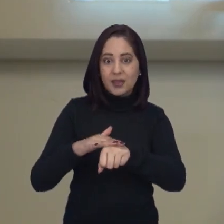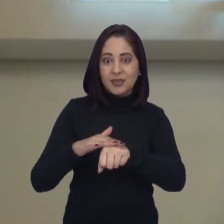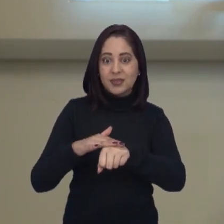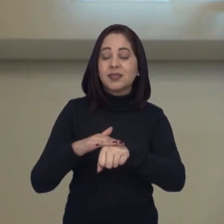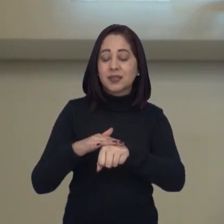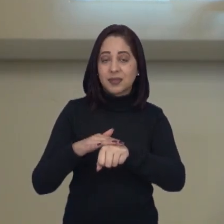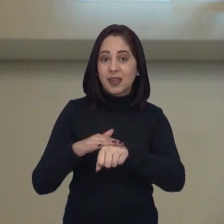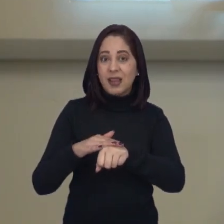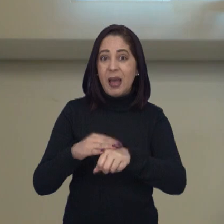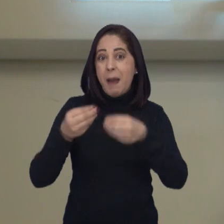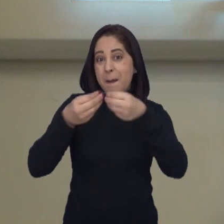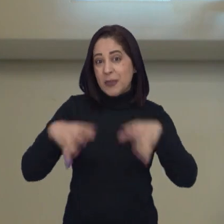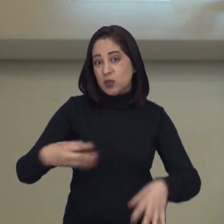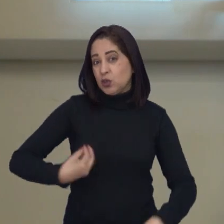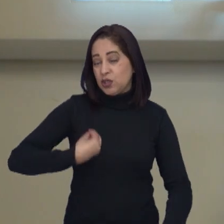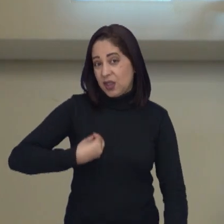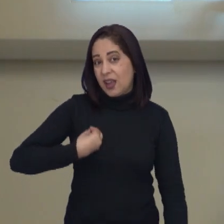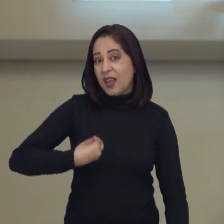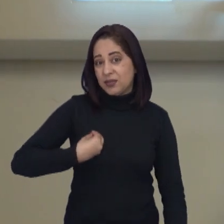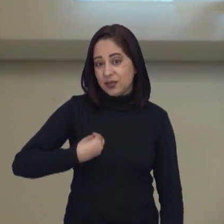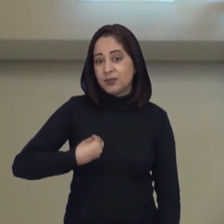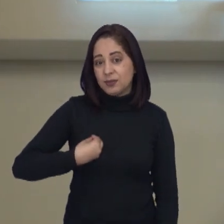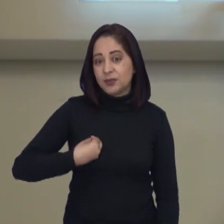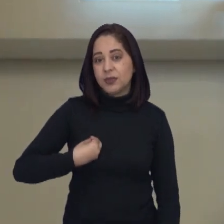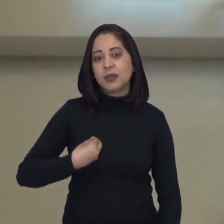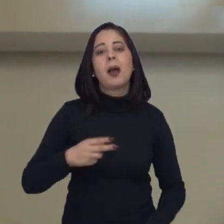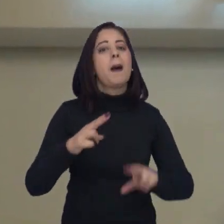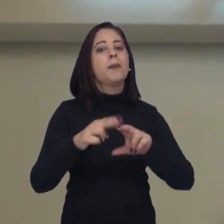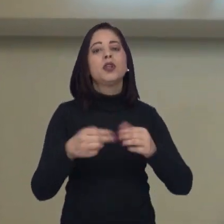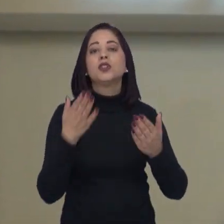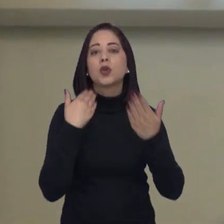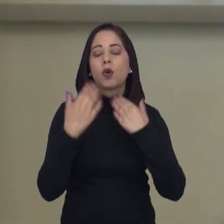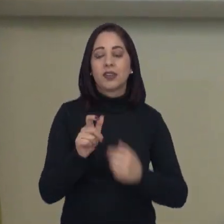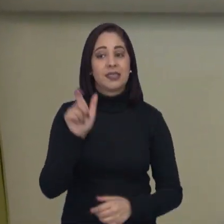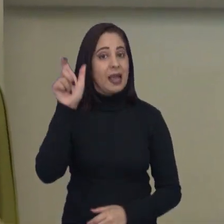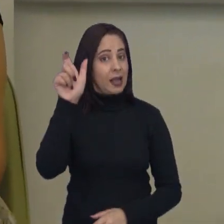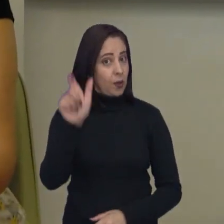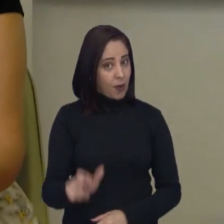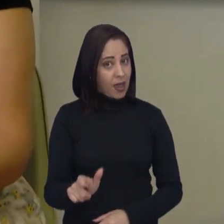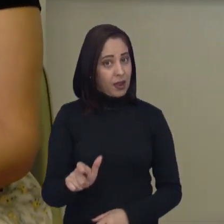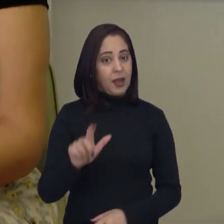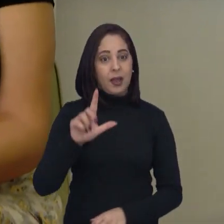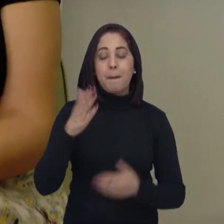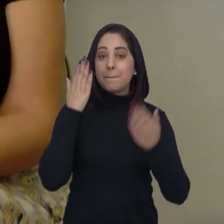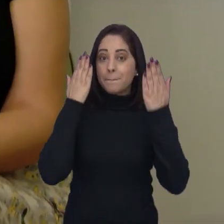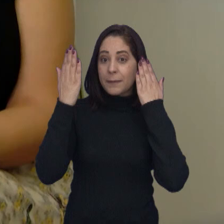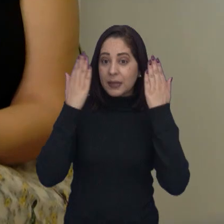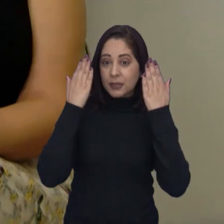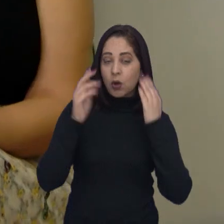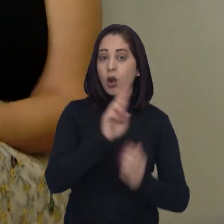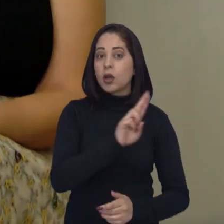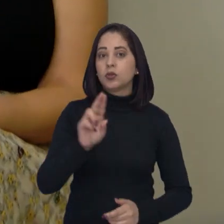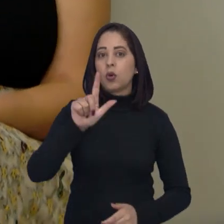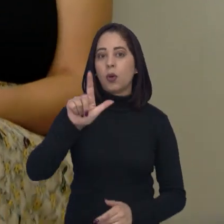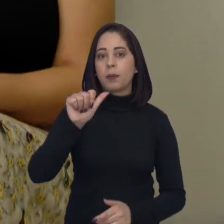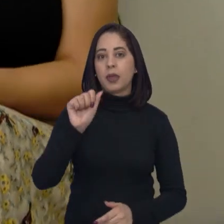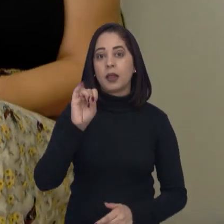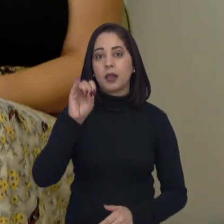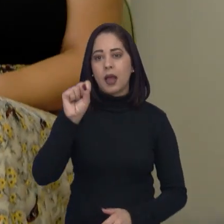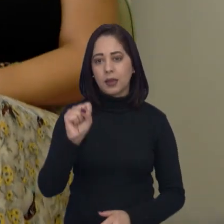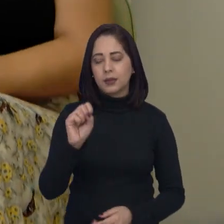que impactam as pessoas, né? Sobre isso, eu vou conversar com a doutora Laís, que é psicóloga. E doutora, quais são